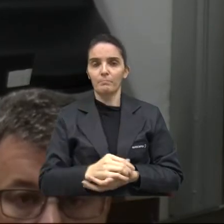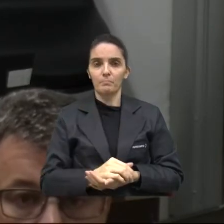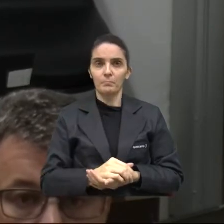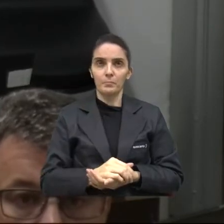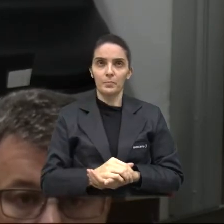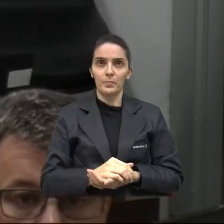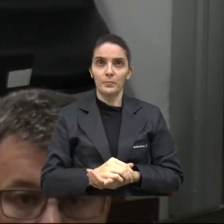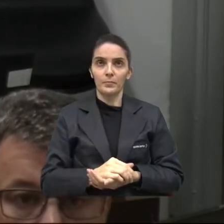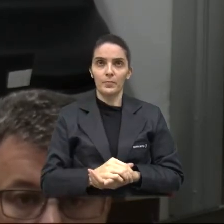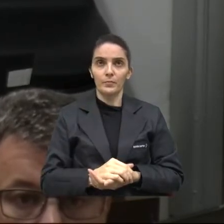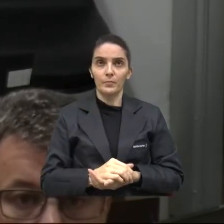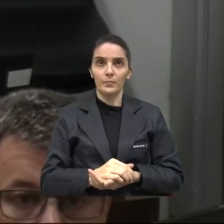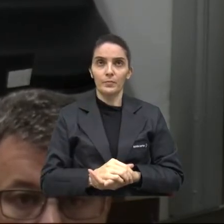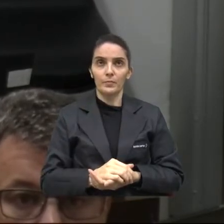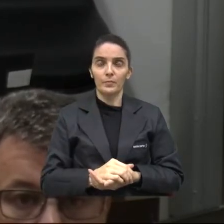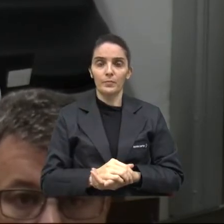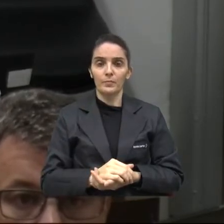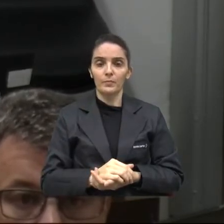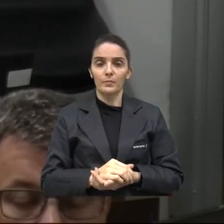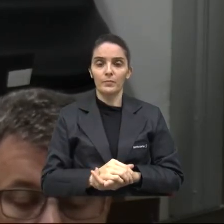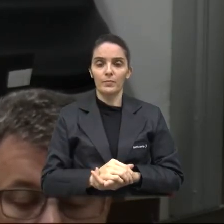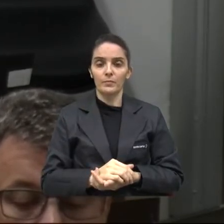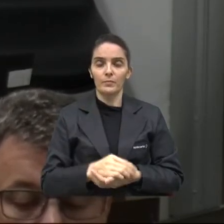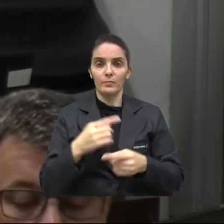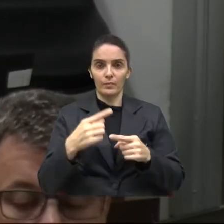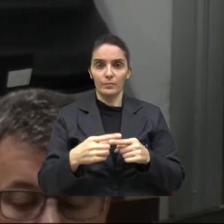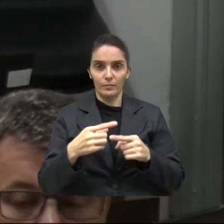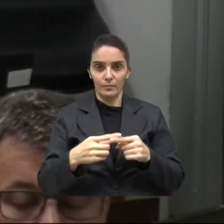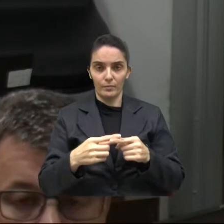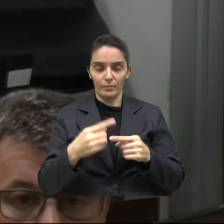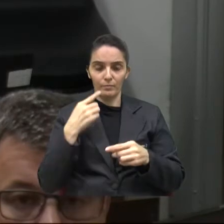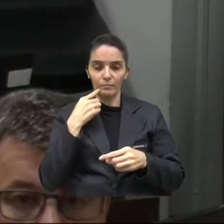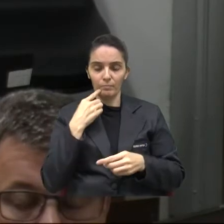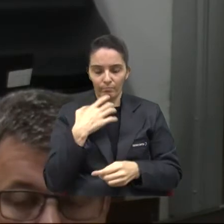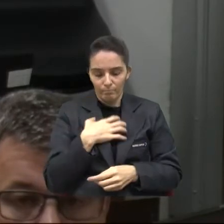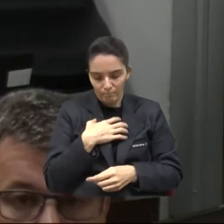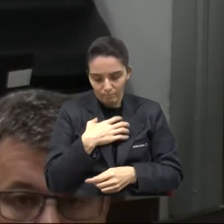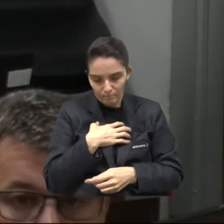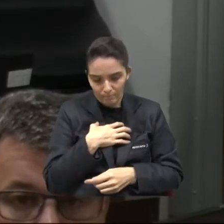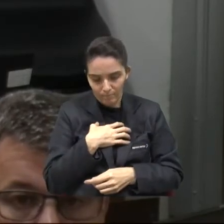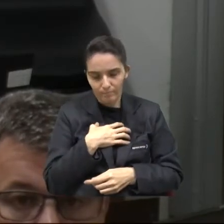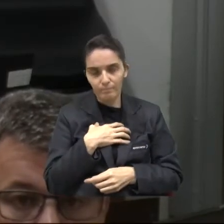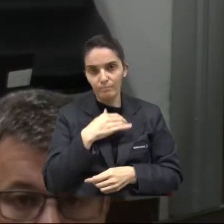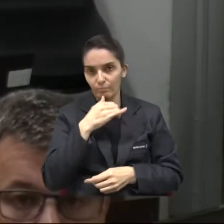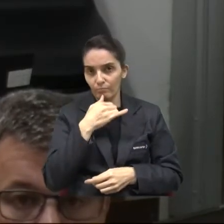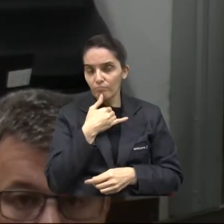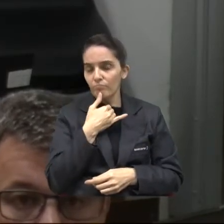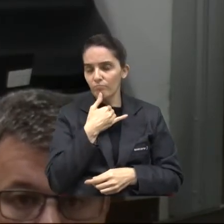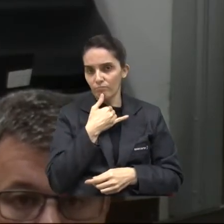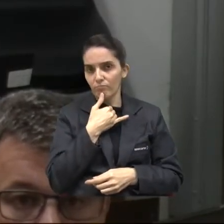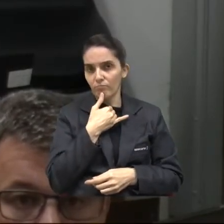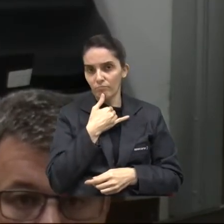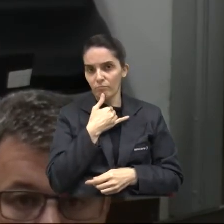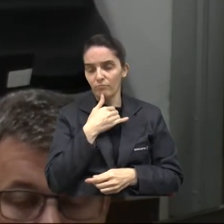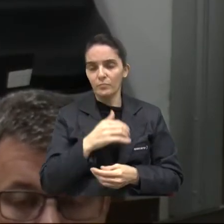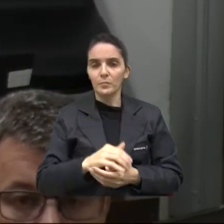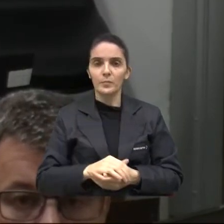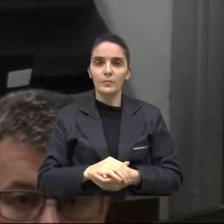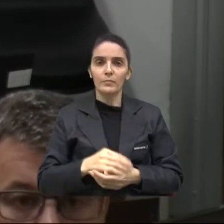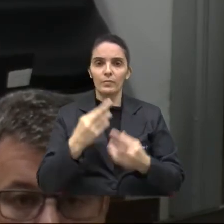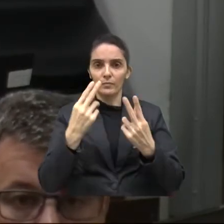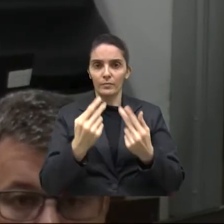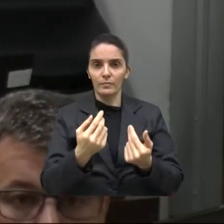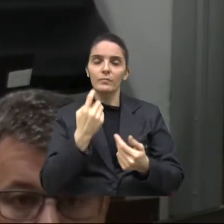Para mim vai fazer uma falta muito grande, Cris. Como nós estávamos conversando sexta-feira na sua casa.